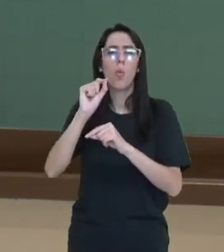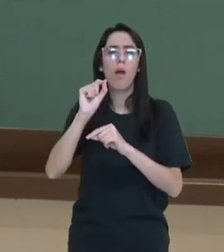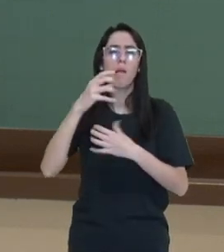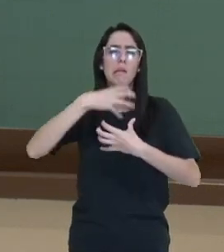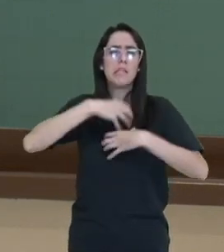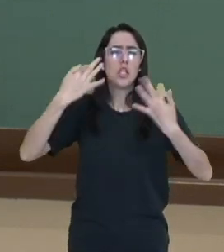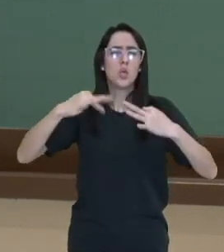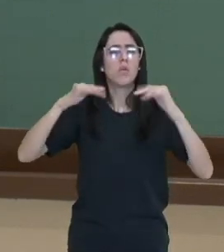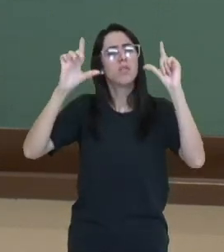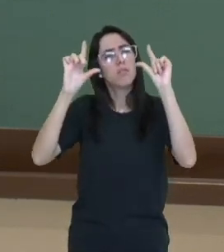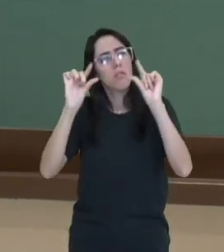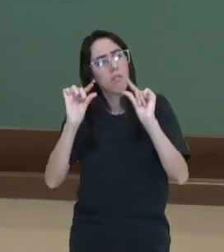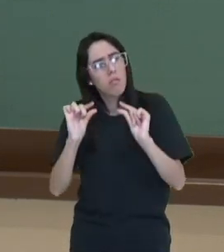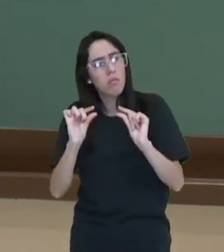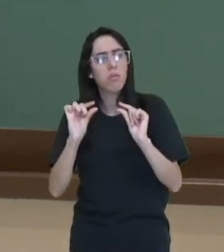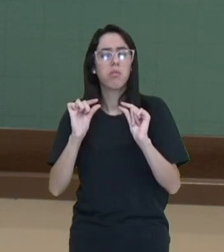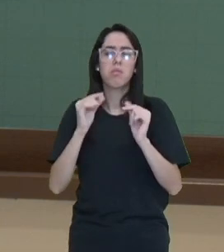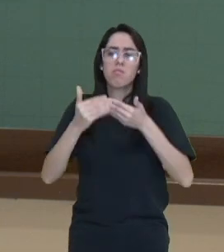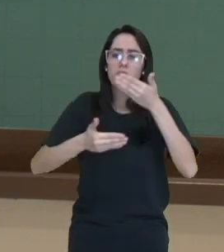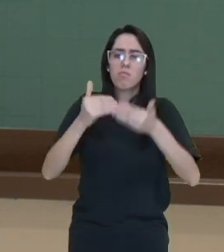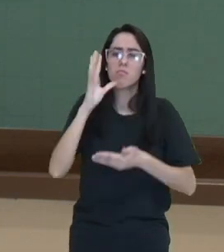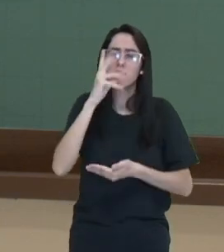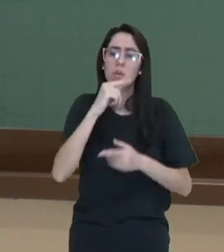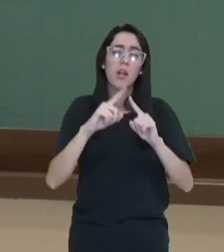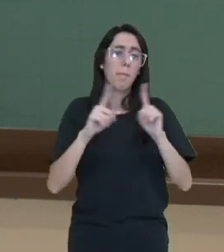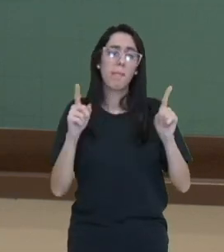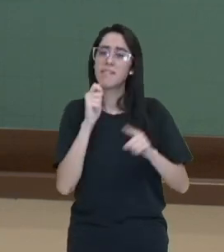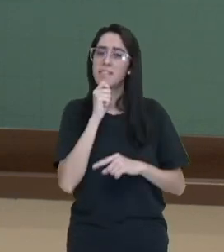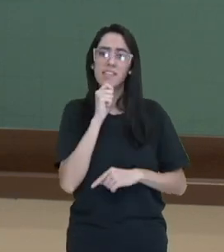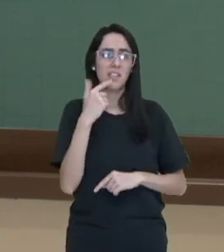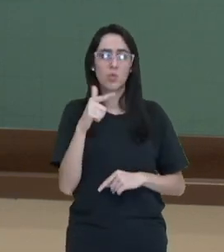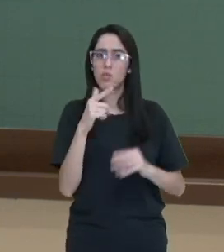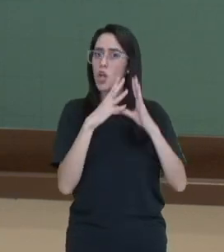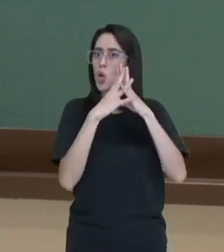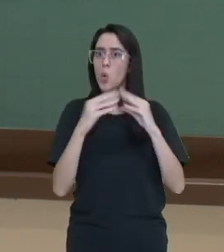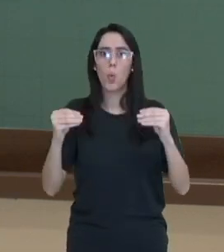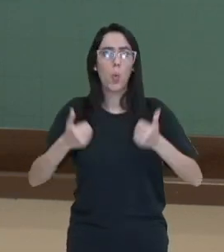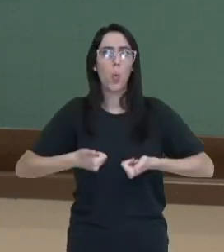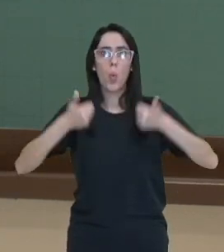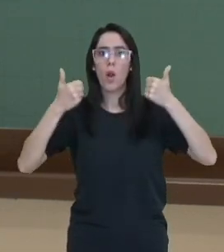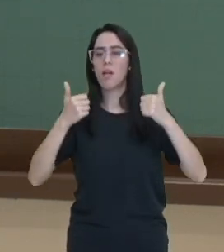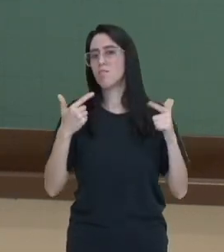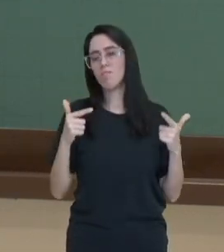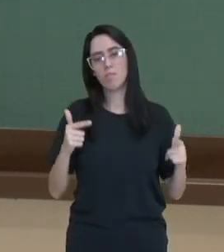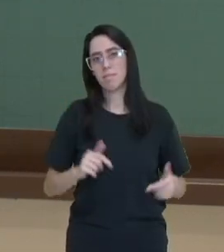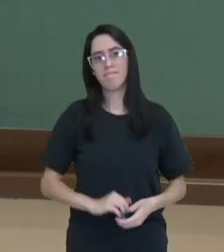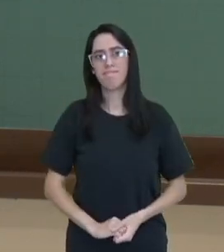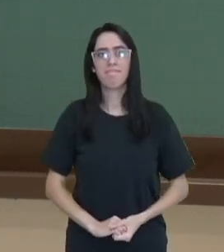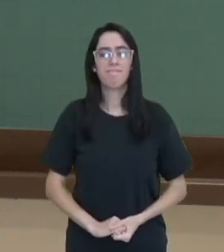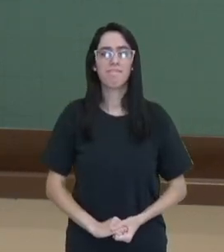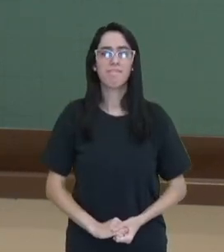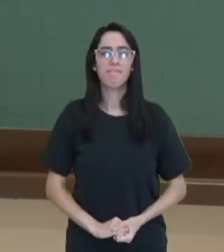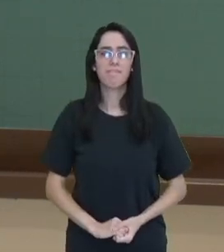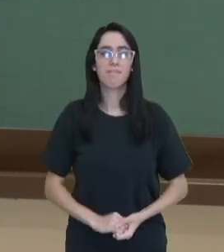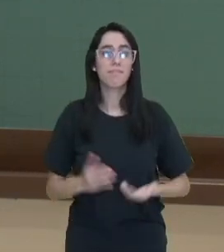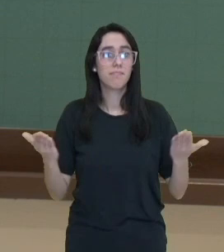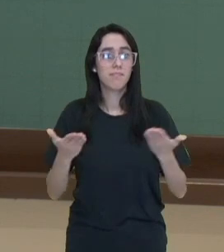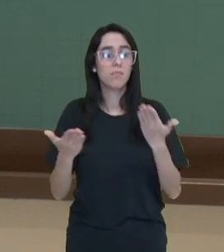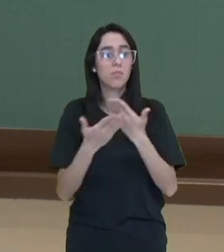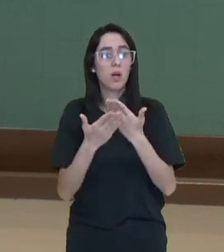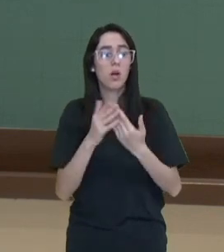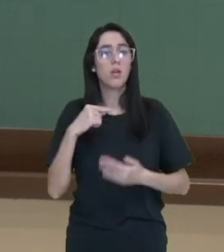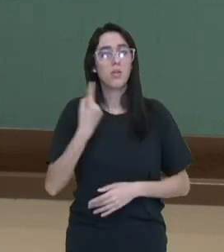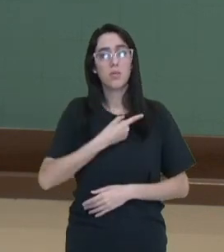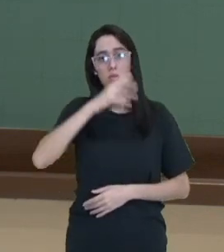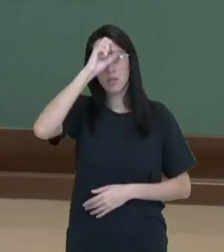dos sintomas, né? Mas nenhum ainda tem capacidade curativa. Nessa aula nós falamos